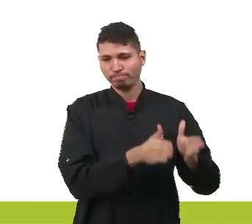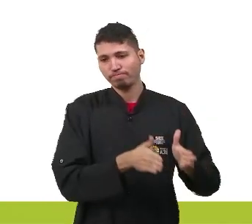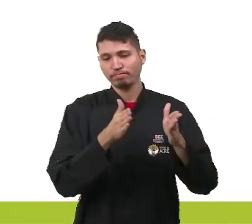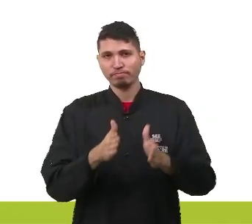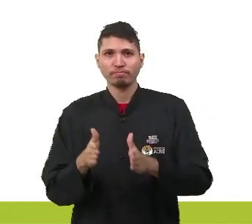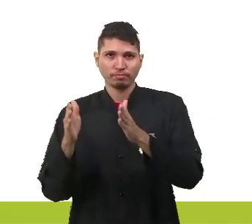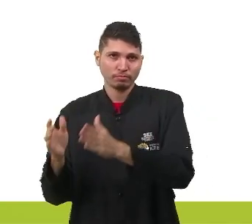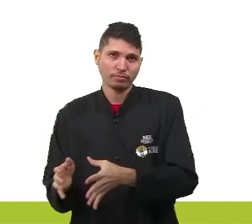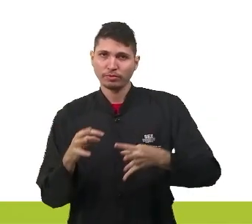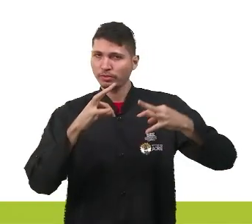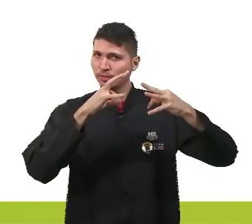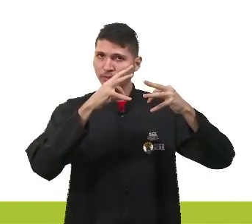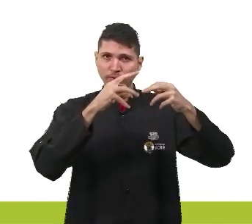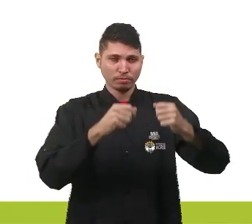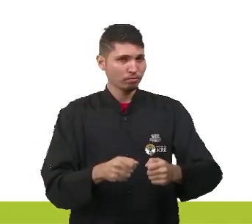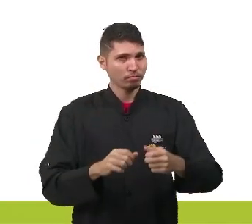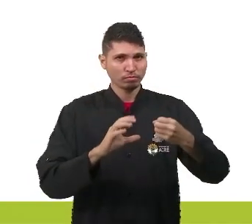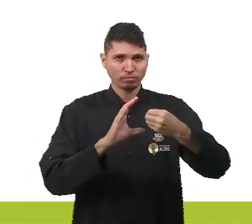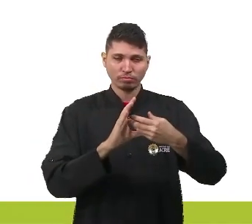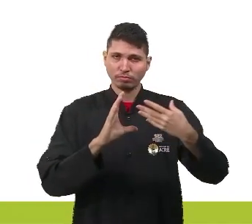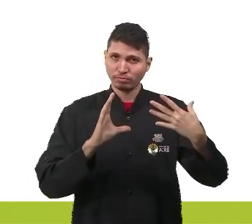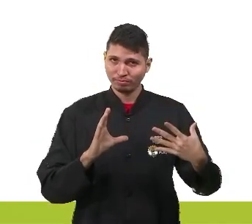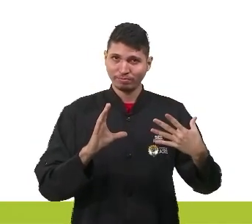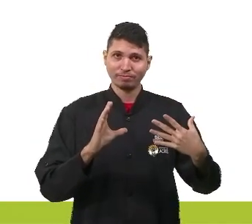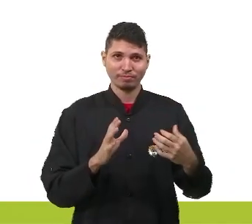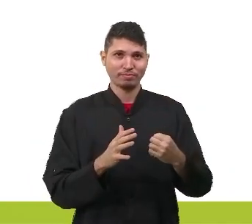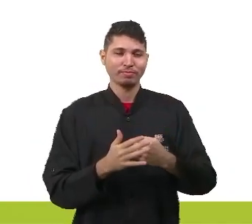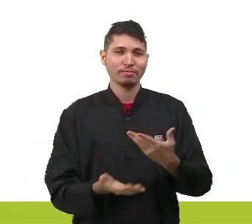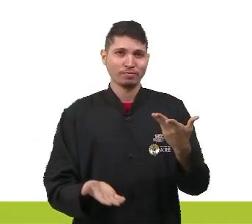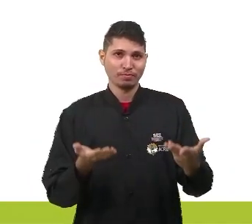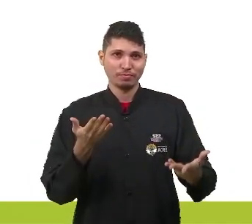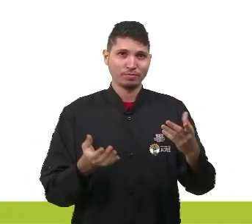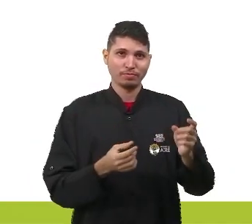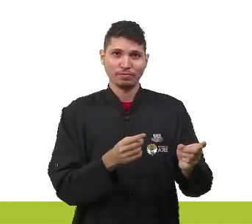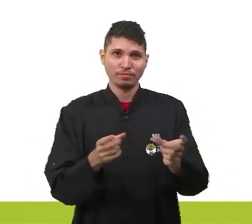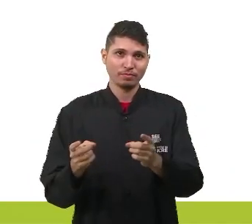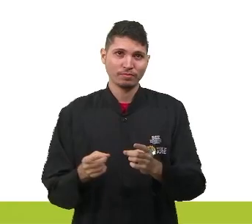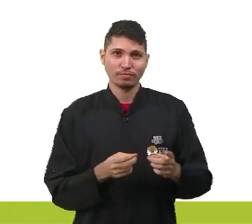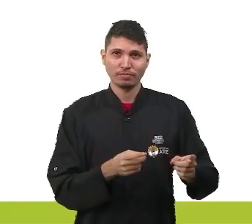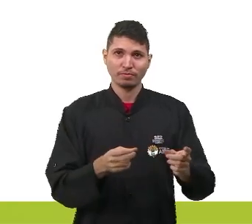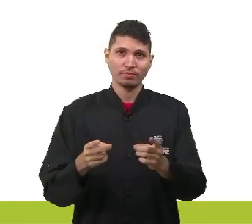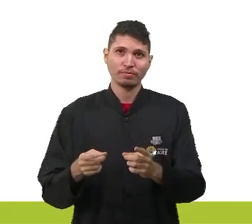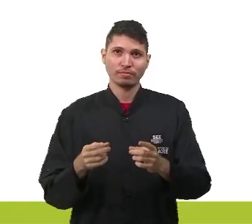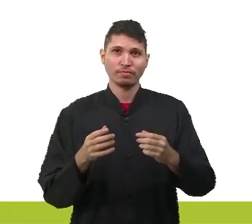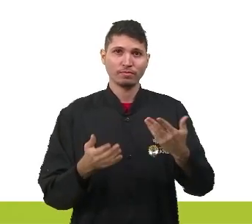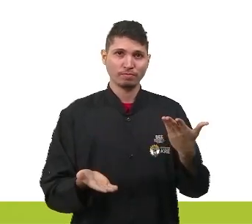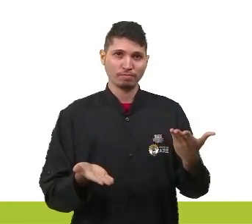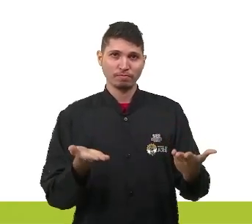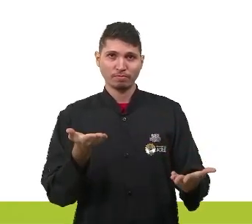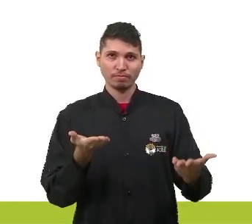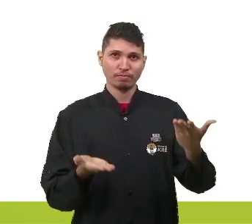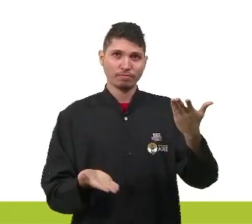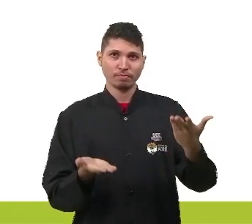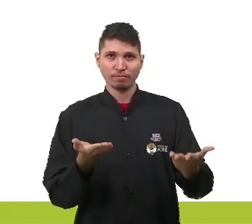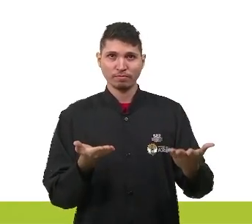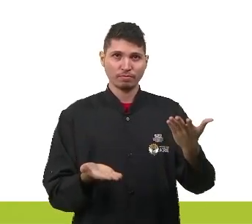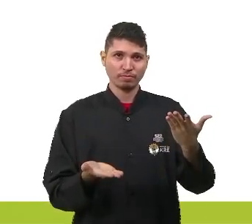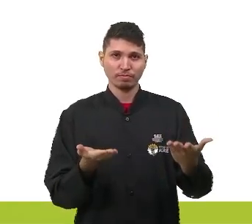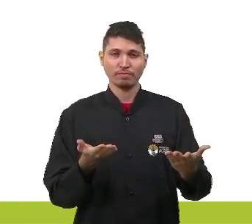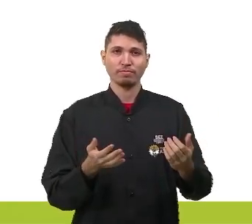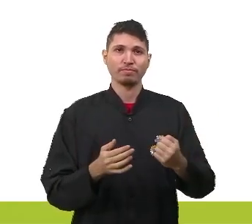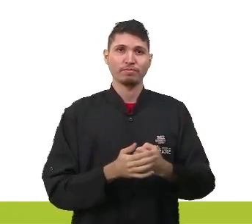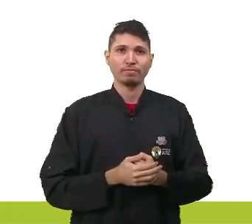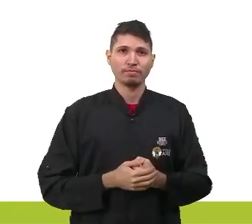essas características que estão aqui na base dessa balança sustentavam essa balança comercial para que ela fosse sempre